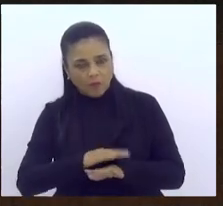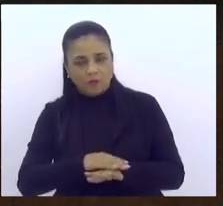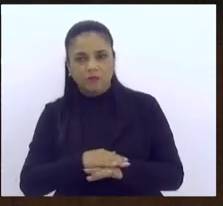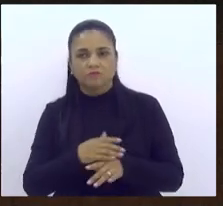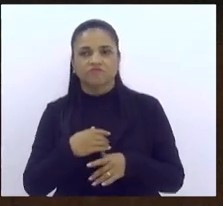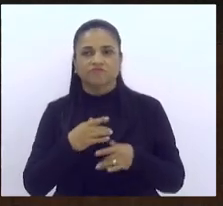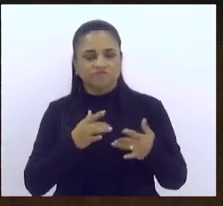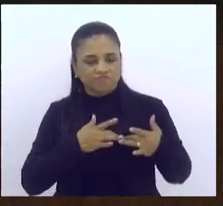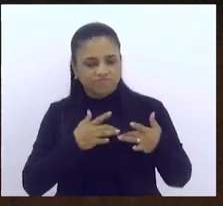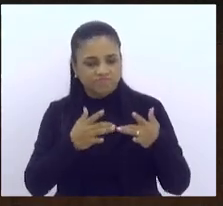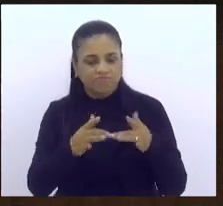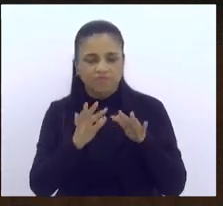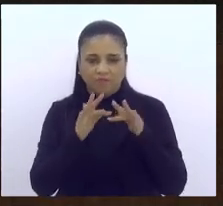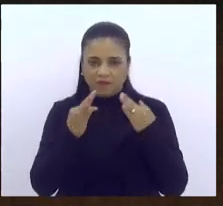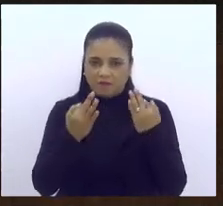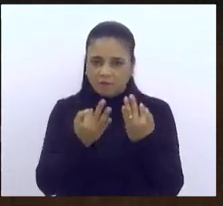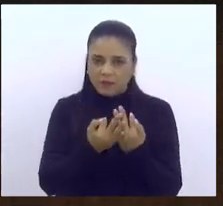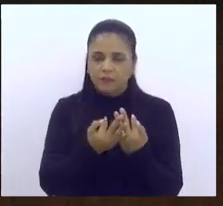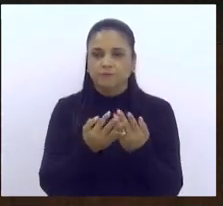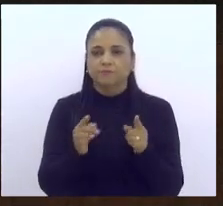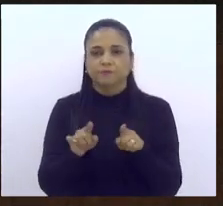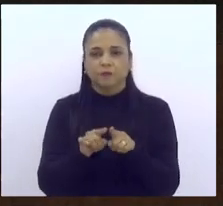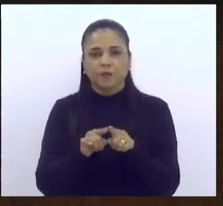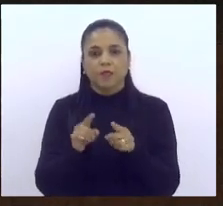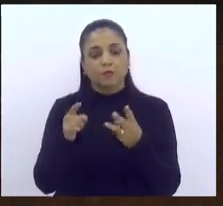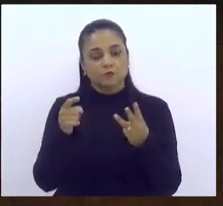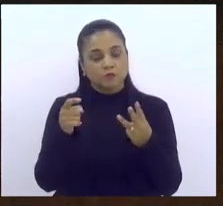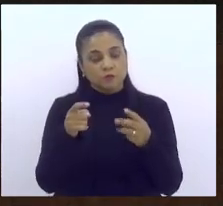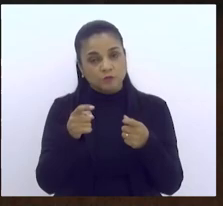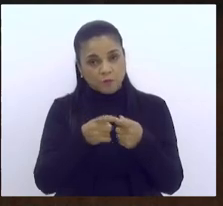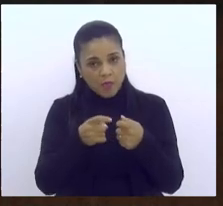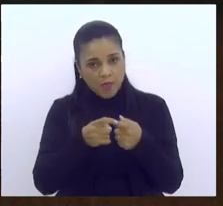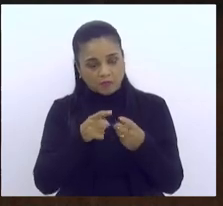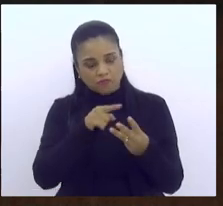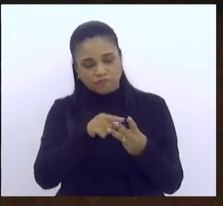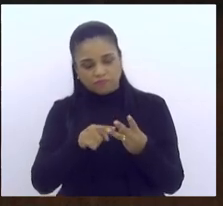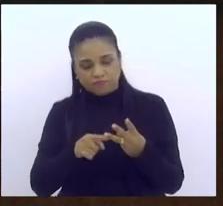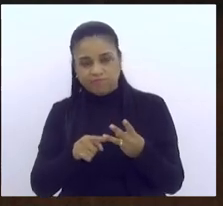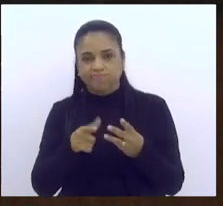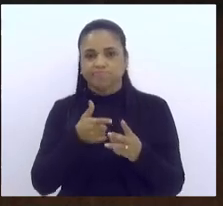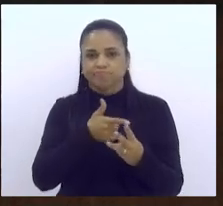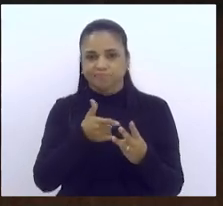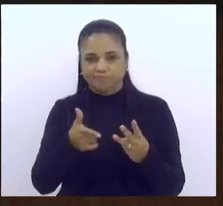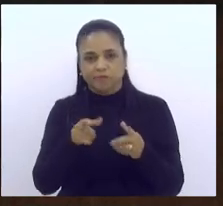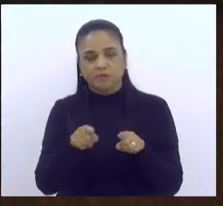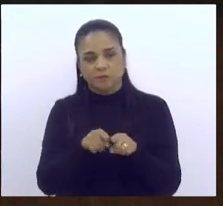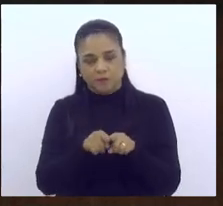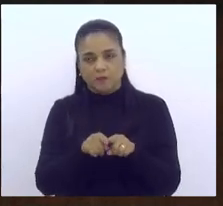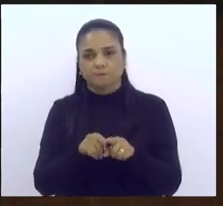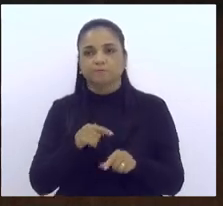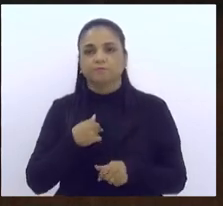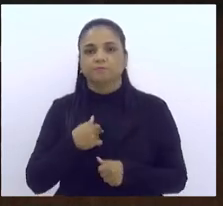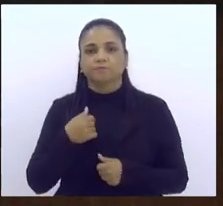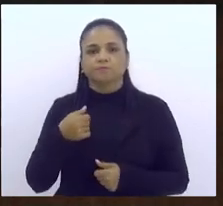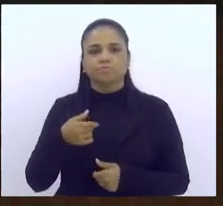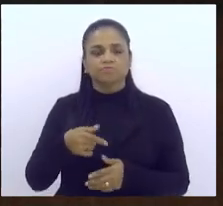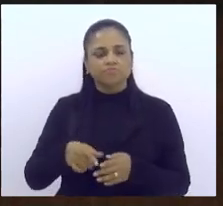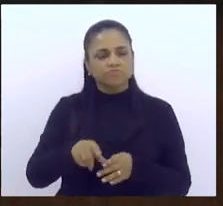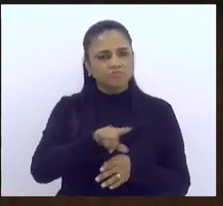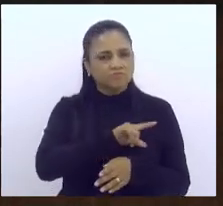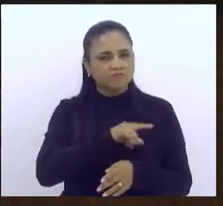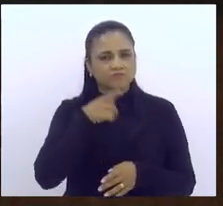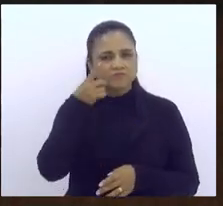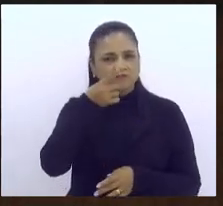solidariedade ativa, também aos médicos que foram assassinados. Vi a fala dos outros